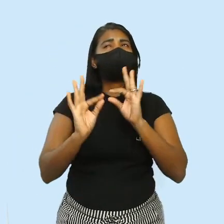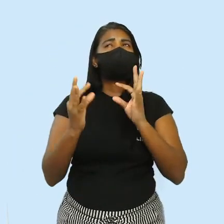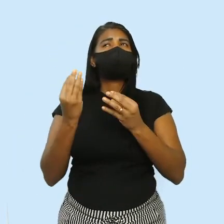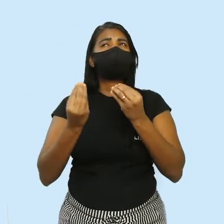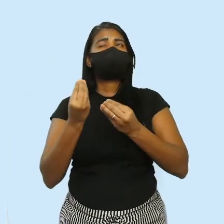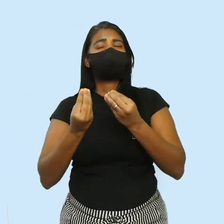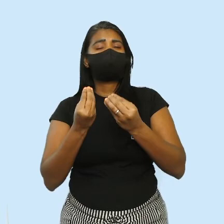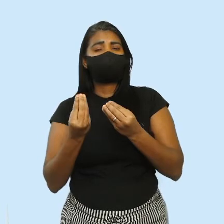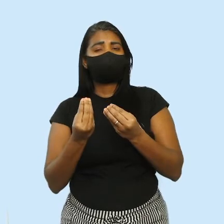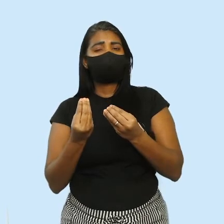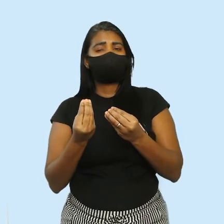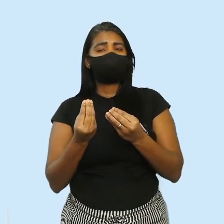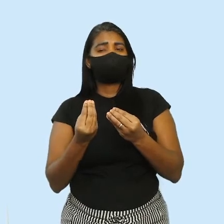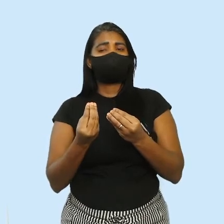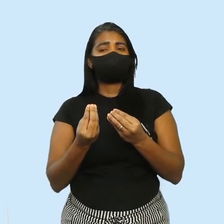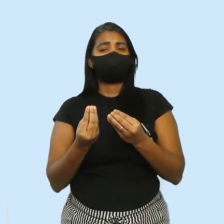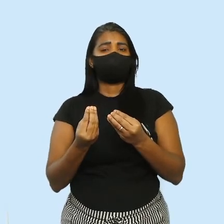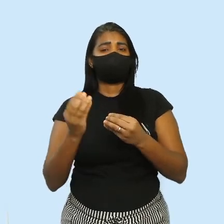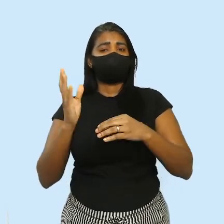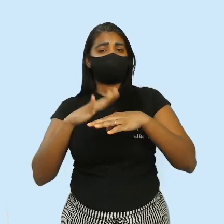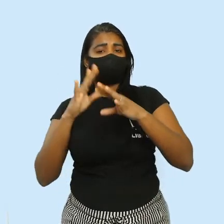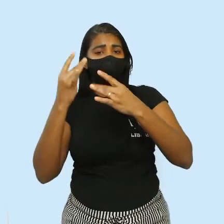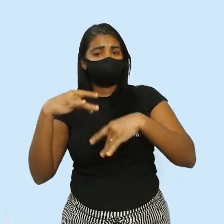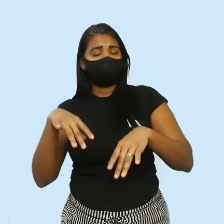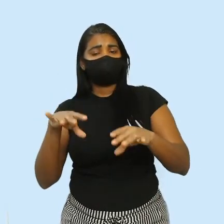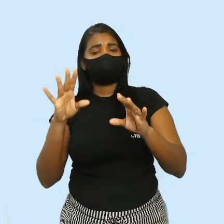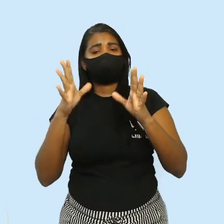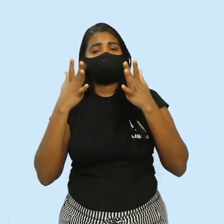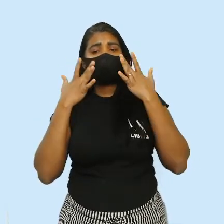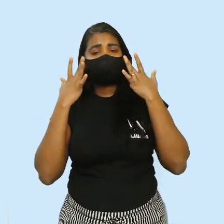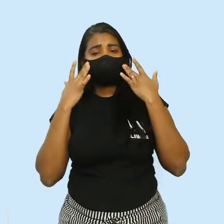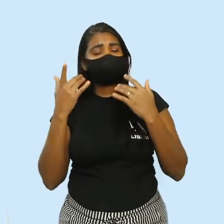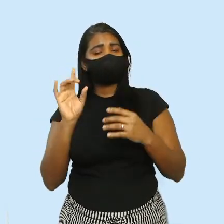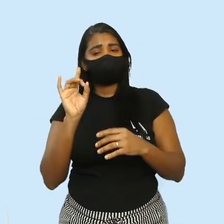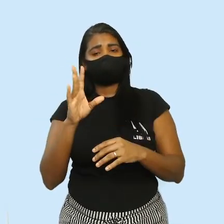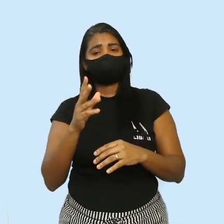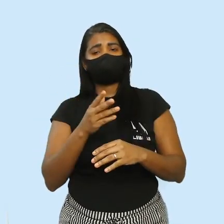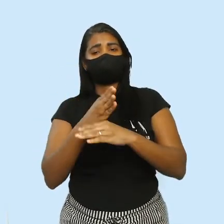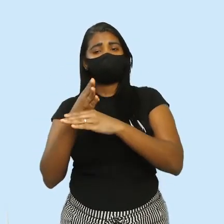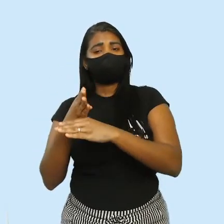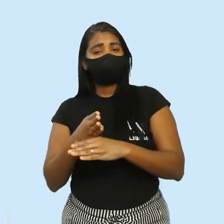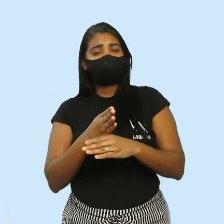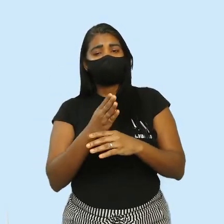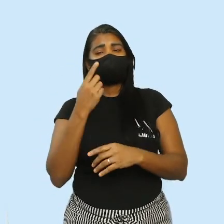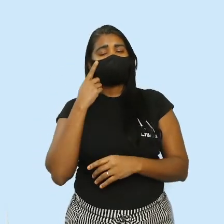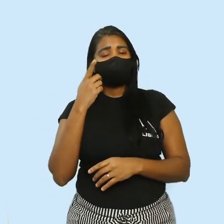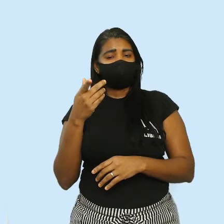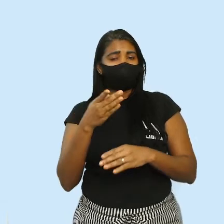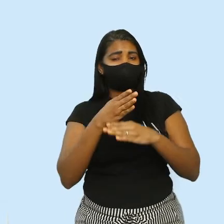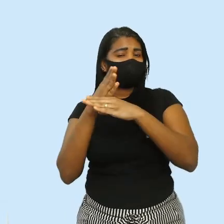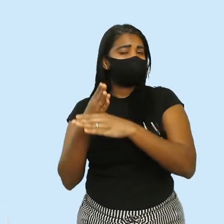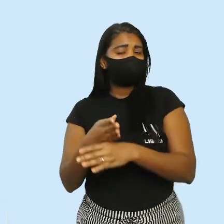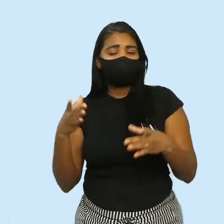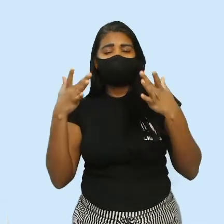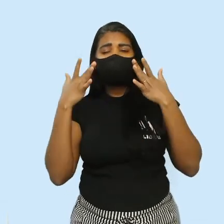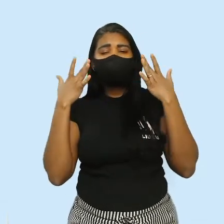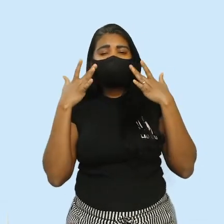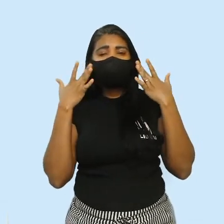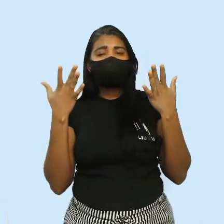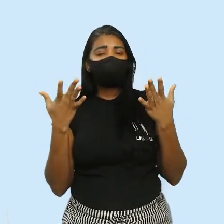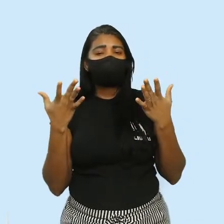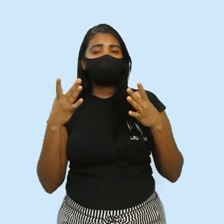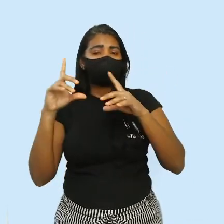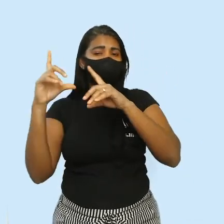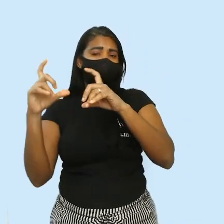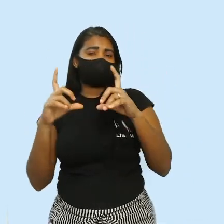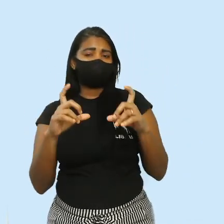veículo online como parte da concepção do espetáculo. Então, não é só registro de imagem, Não é só você dizer, ah, vamos lá gravar, vamos fazer uma peça, vamos tirar